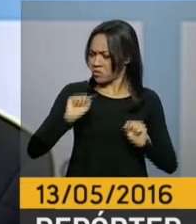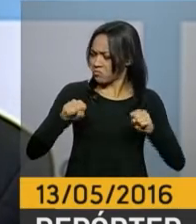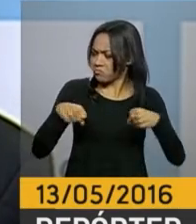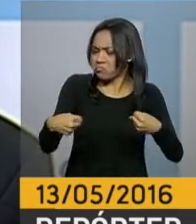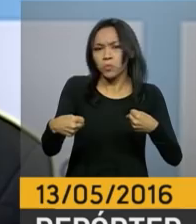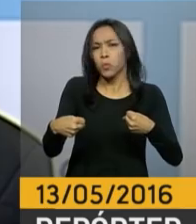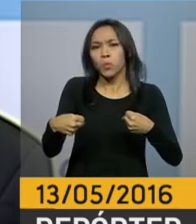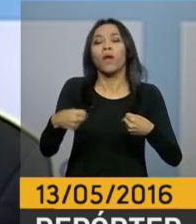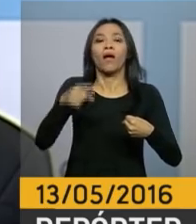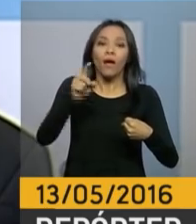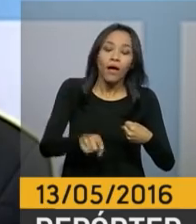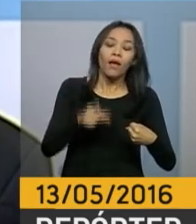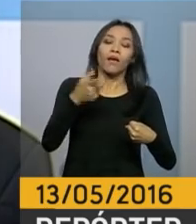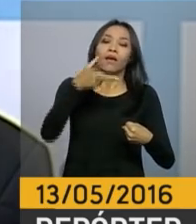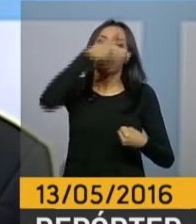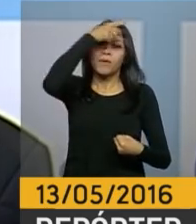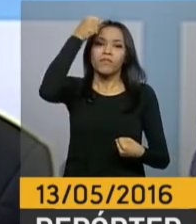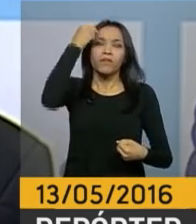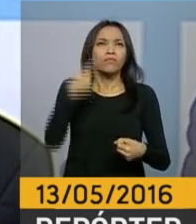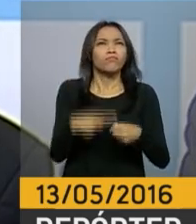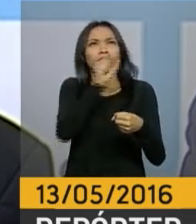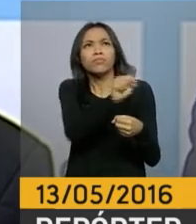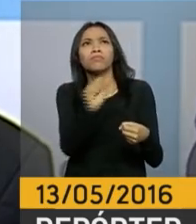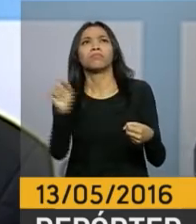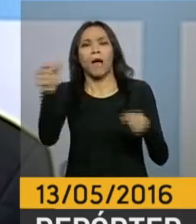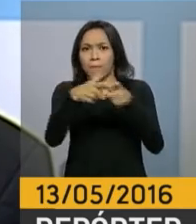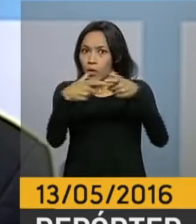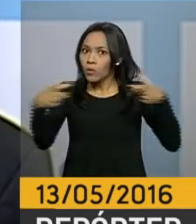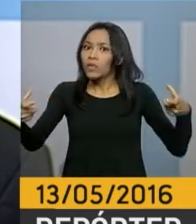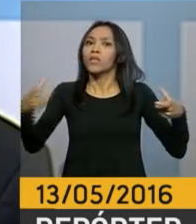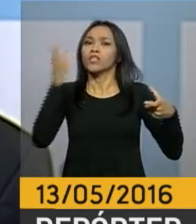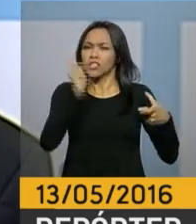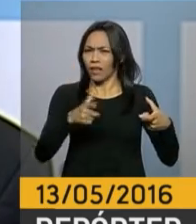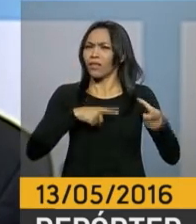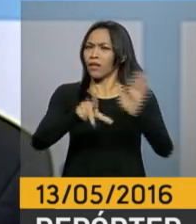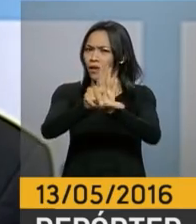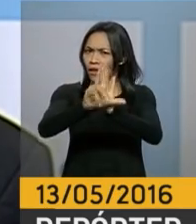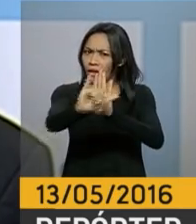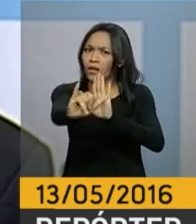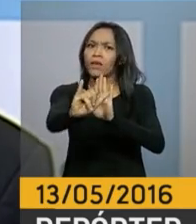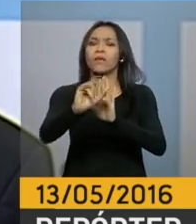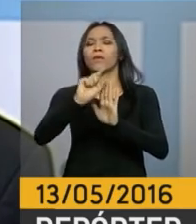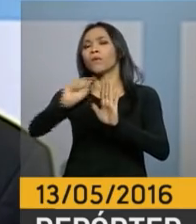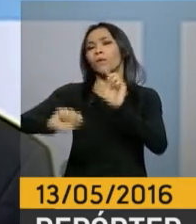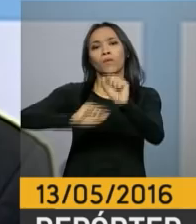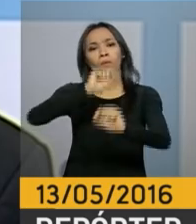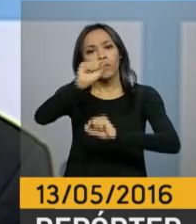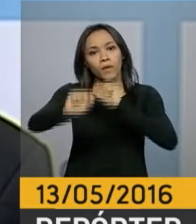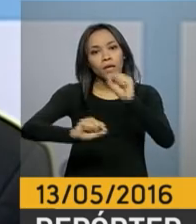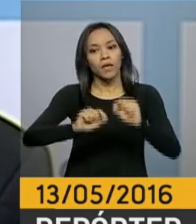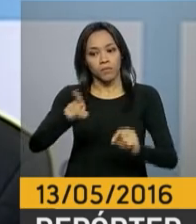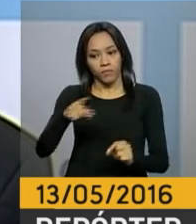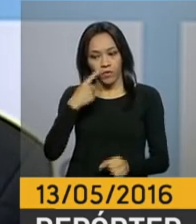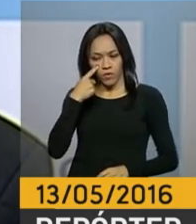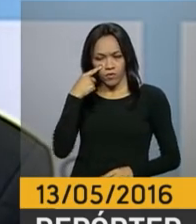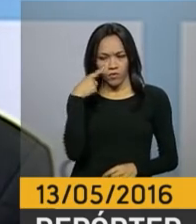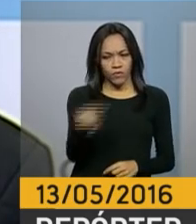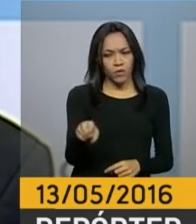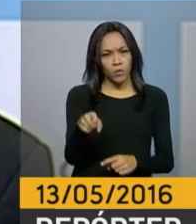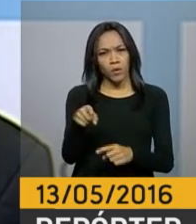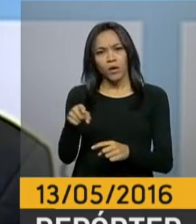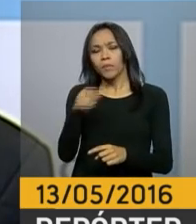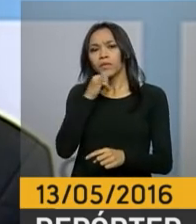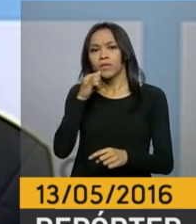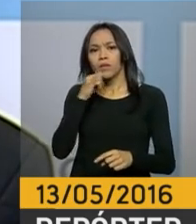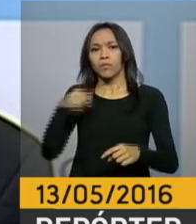prefeitos que a grande maioria das prefeituras já tem leis que autorizam mutar aqueles que mantém nos seus